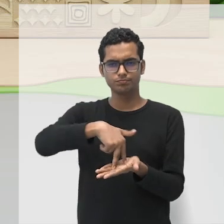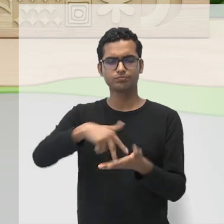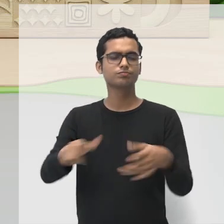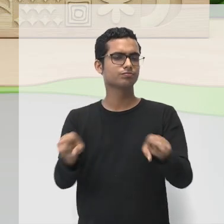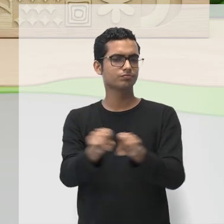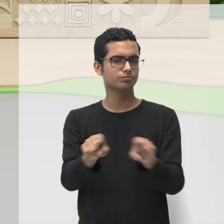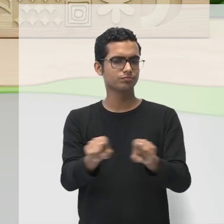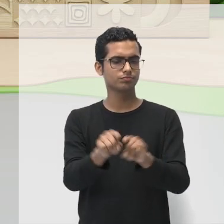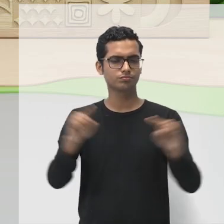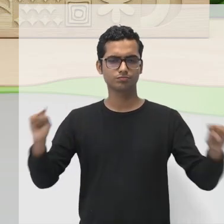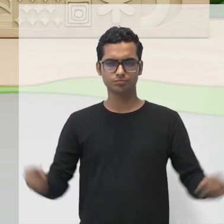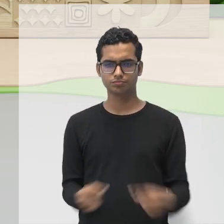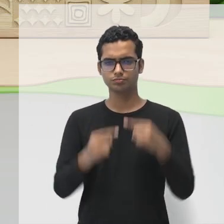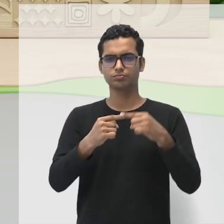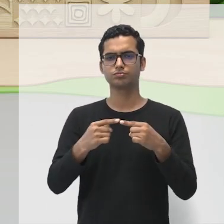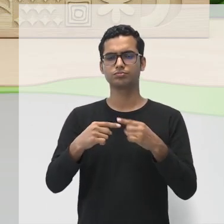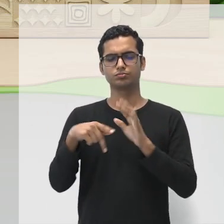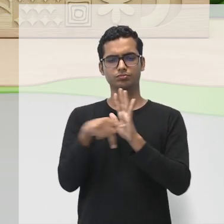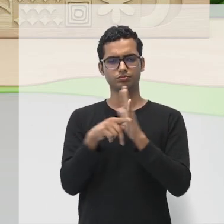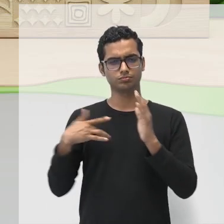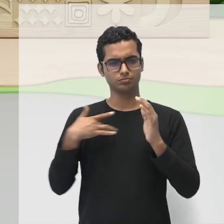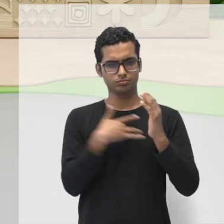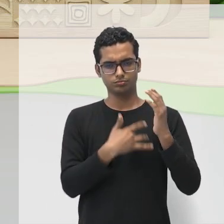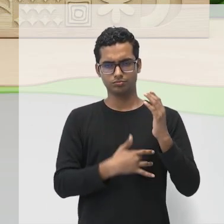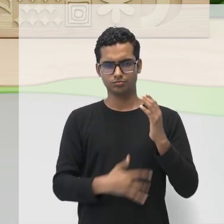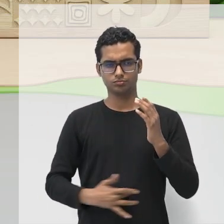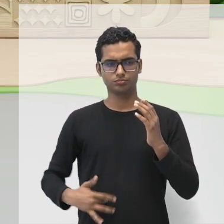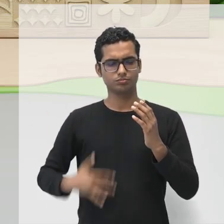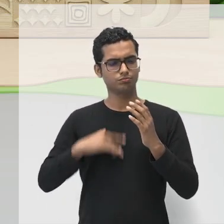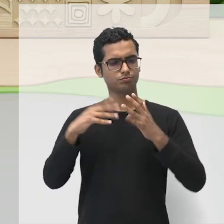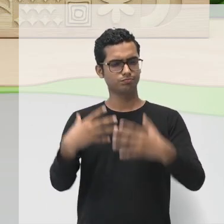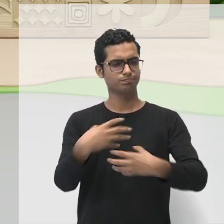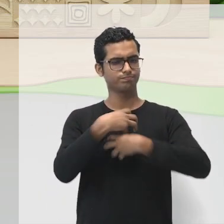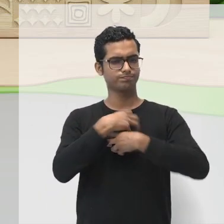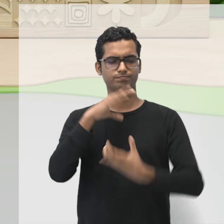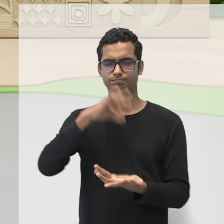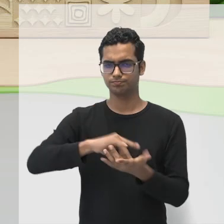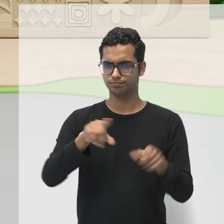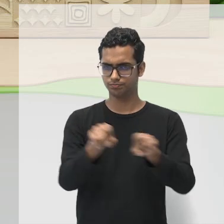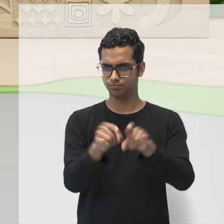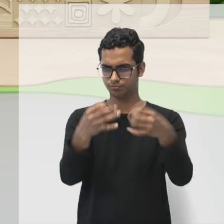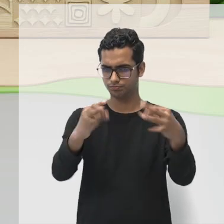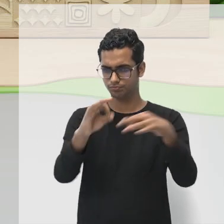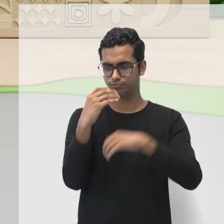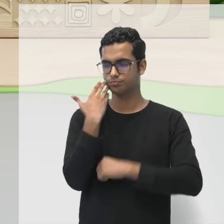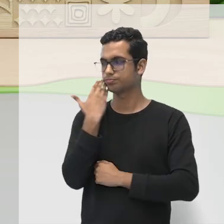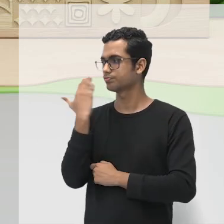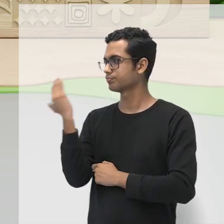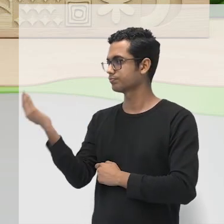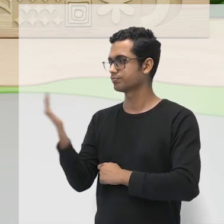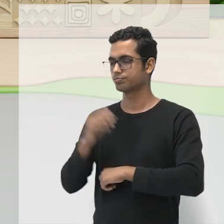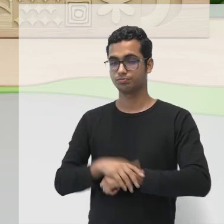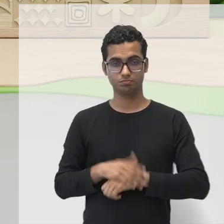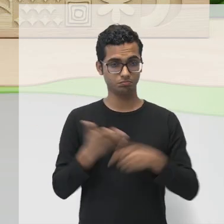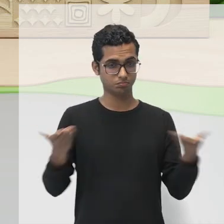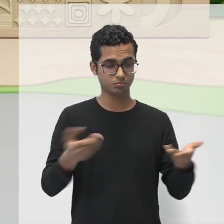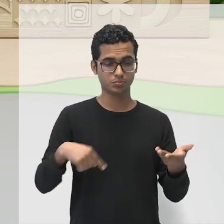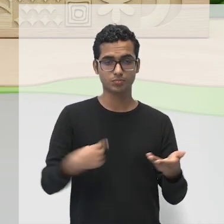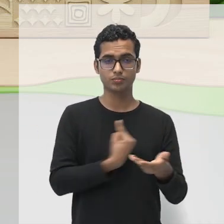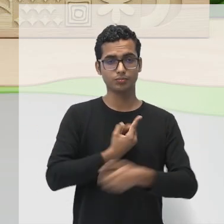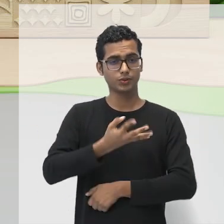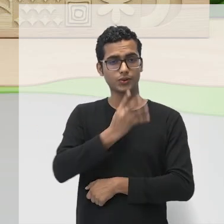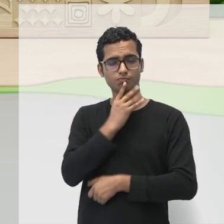associado a um órgão dos sentidos, certo? Então, vamos aqui conhecer